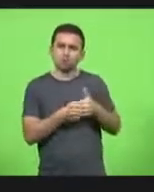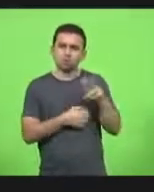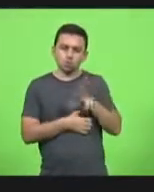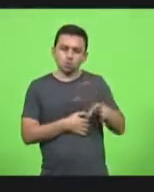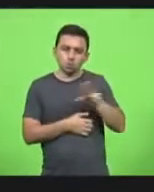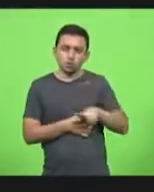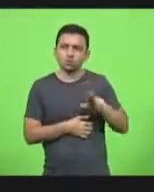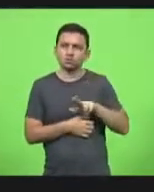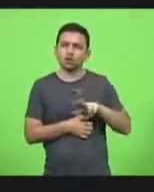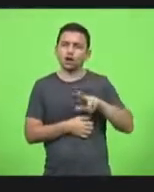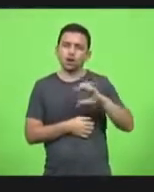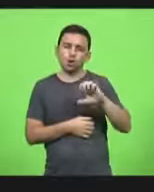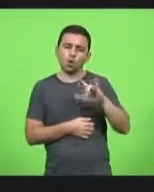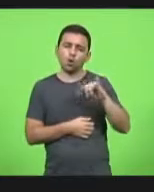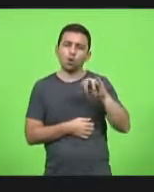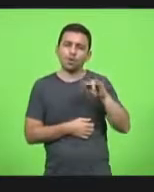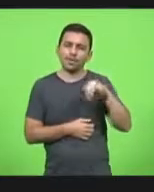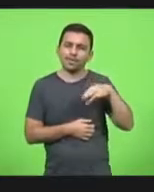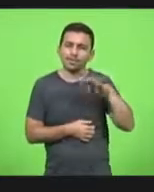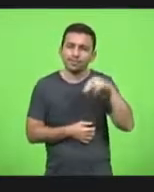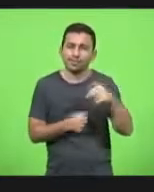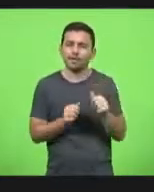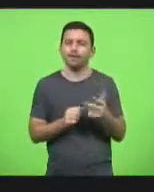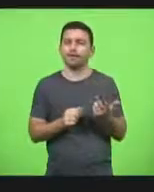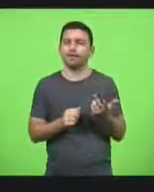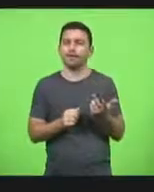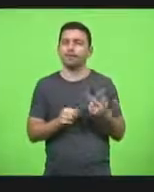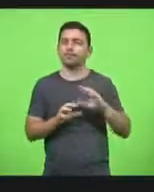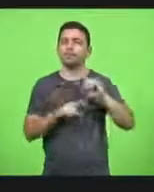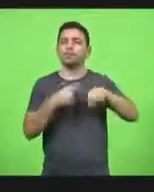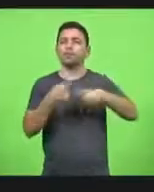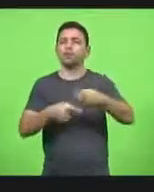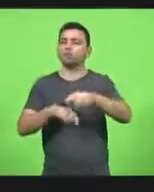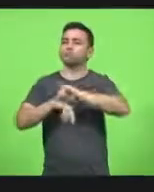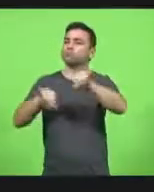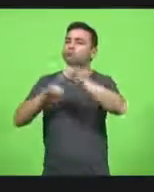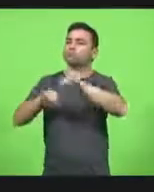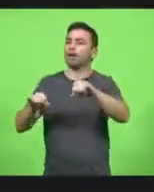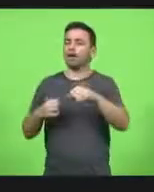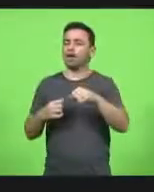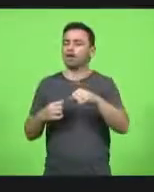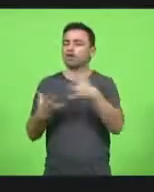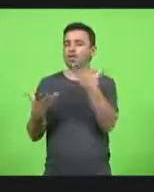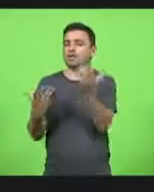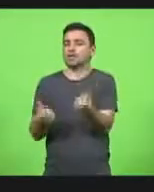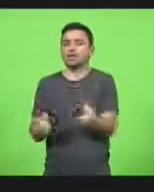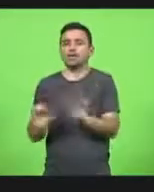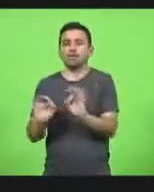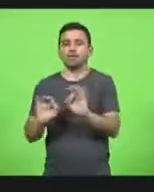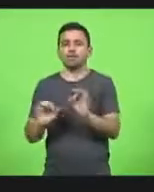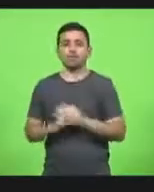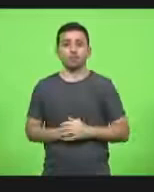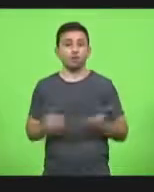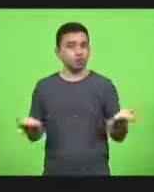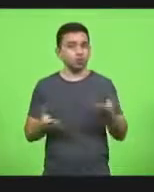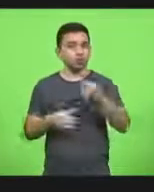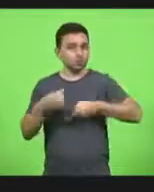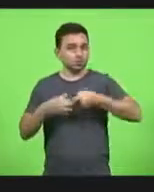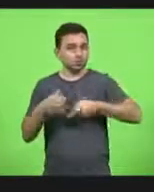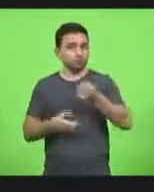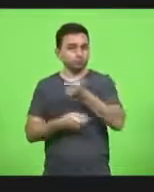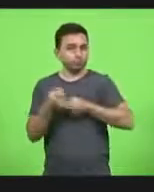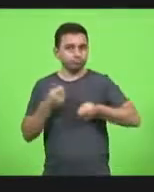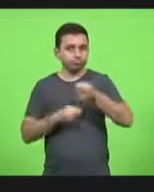toma hidroxicloroquina e depois sai a público dizendo que é contra o tratamento precoce. Hoje de manhã, na Comissão de Finanças e